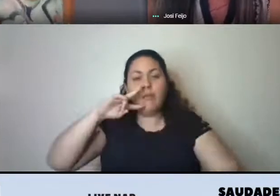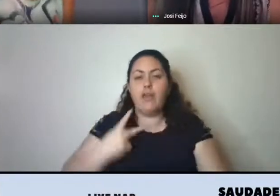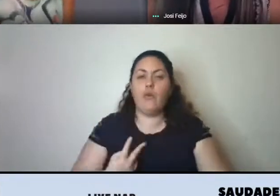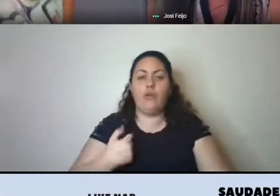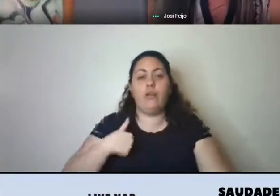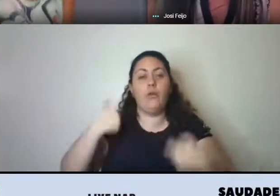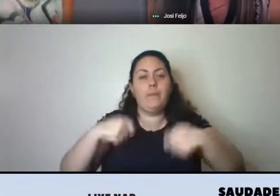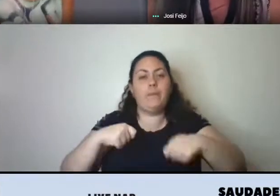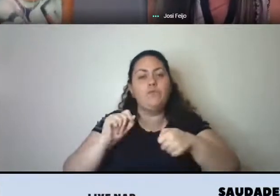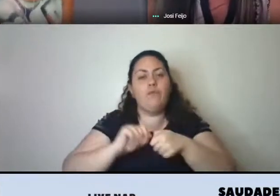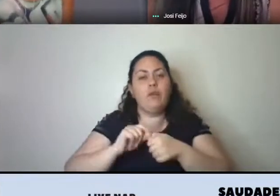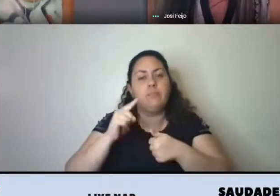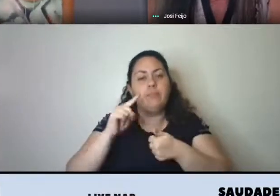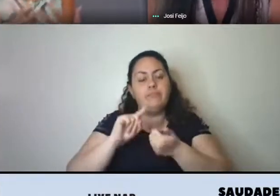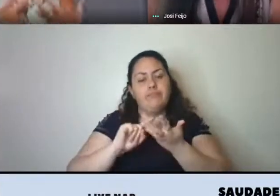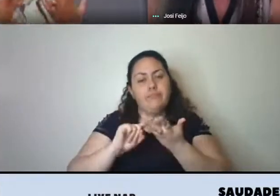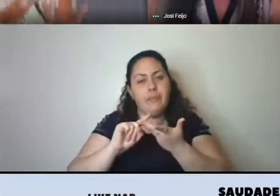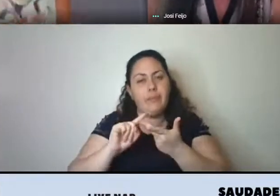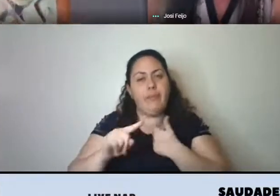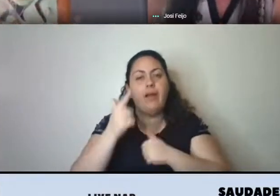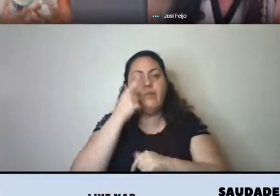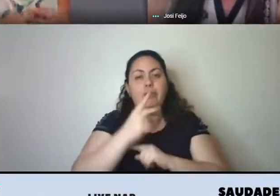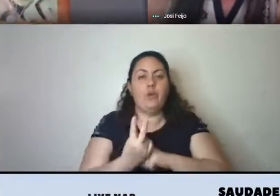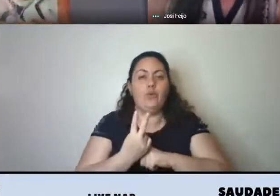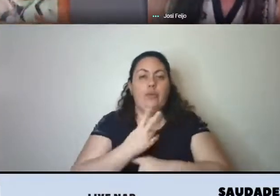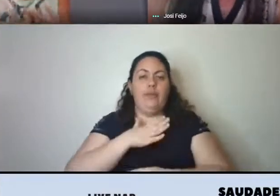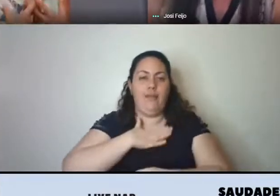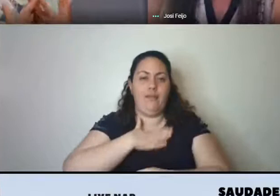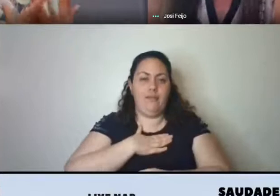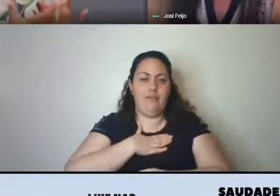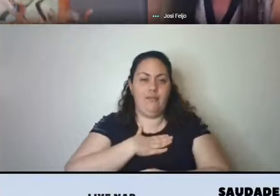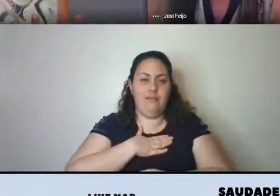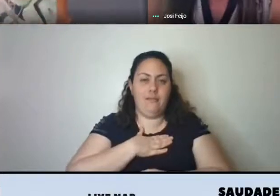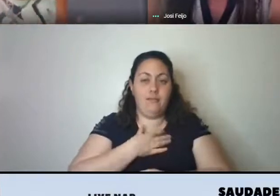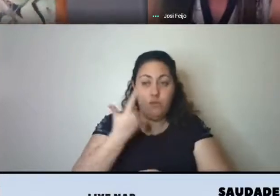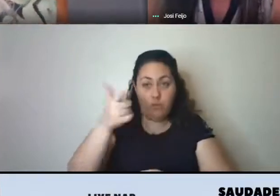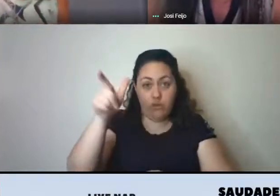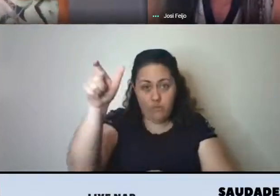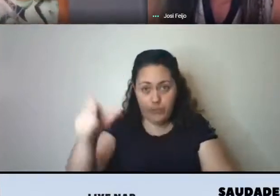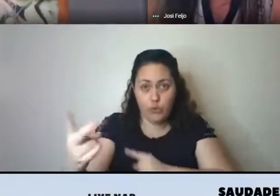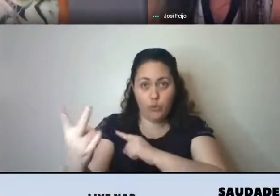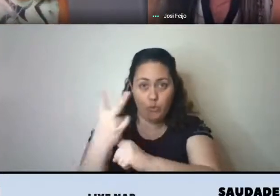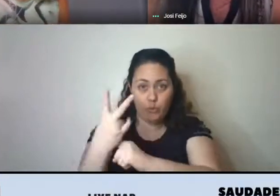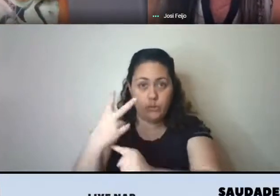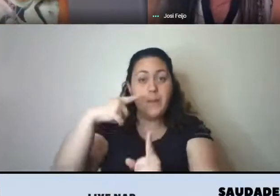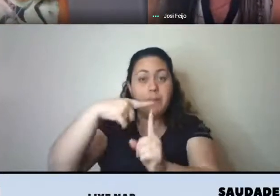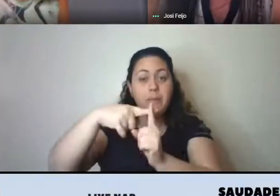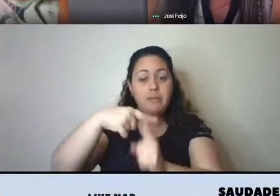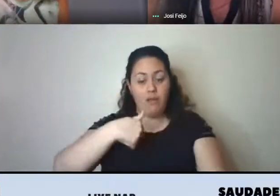para se cuidar, para se amar, né, Josi?